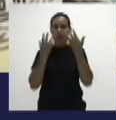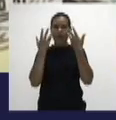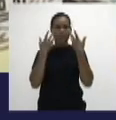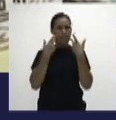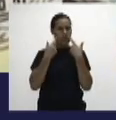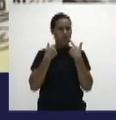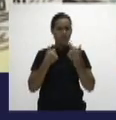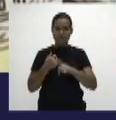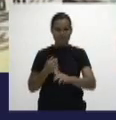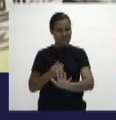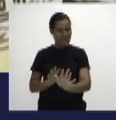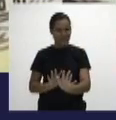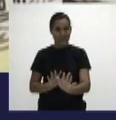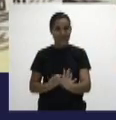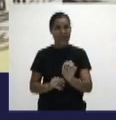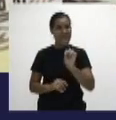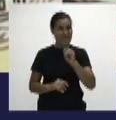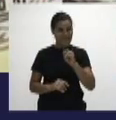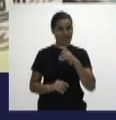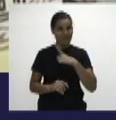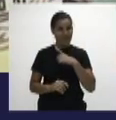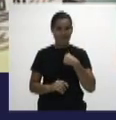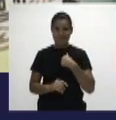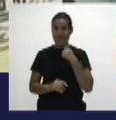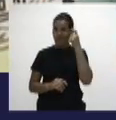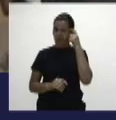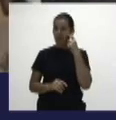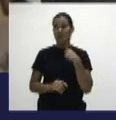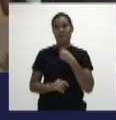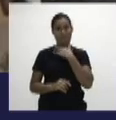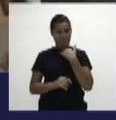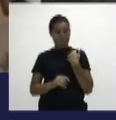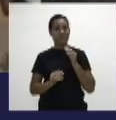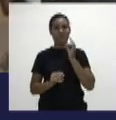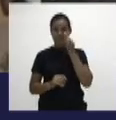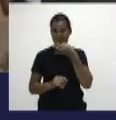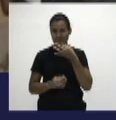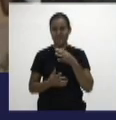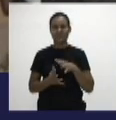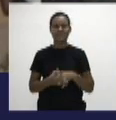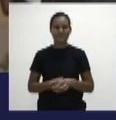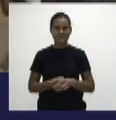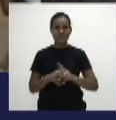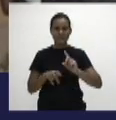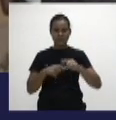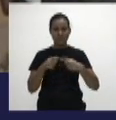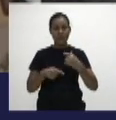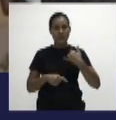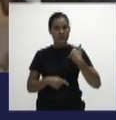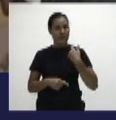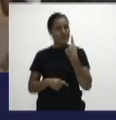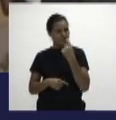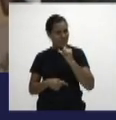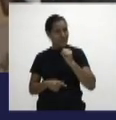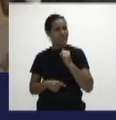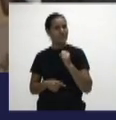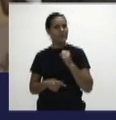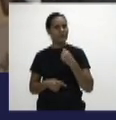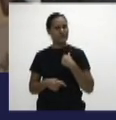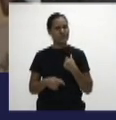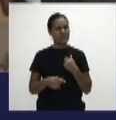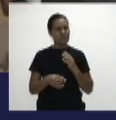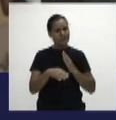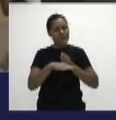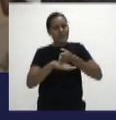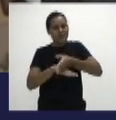isso não esse não tinha na época não tinha bicho lá né senão acho que eu não tava vivo até agora e depois só